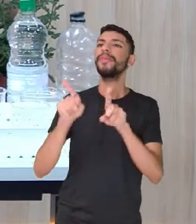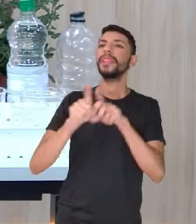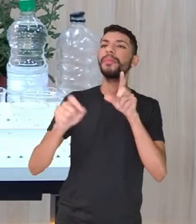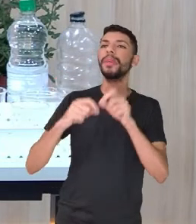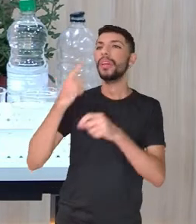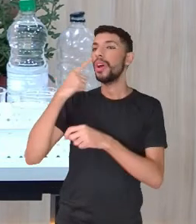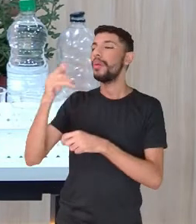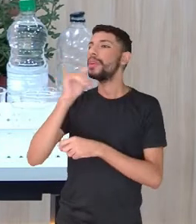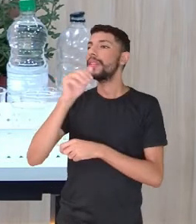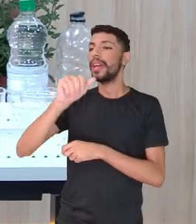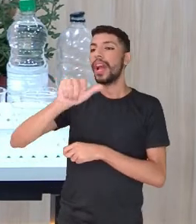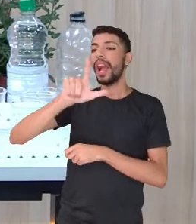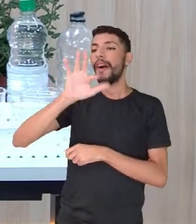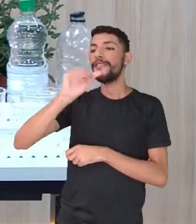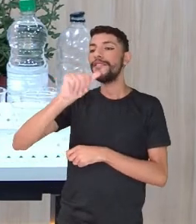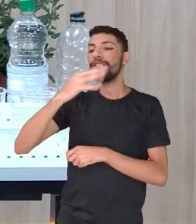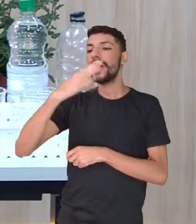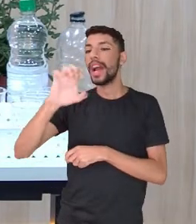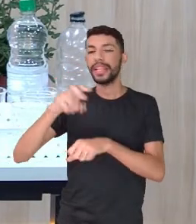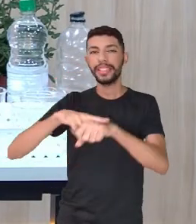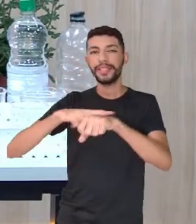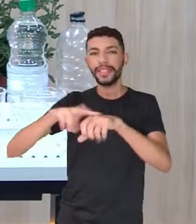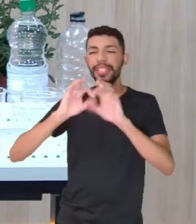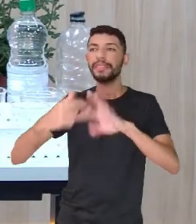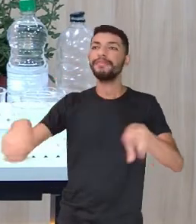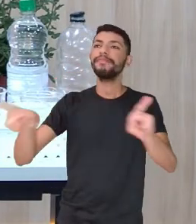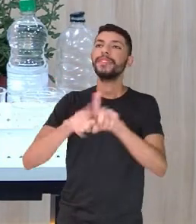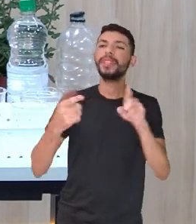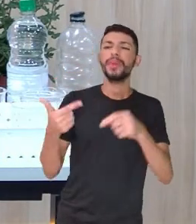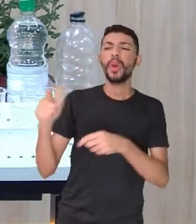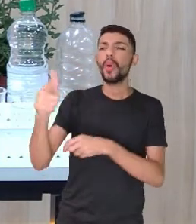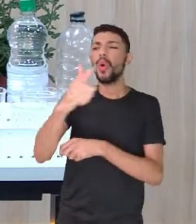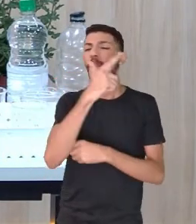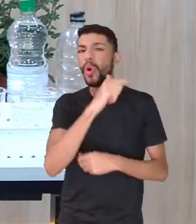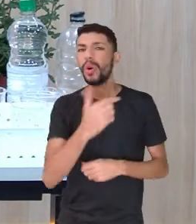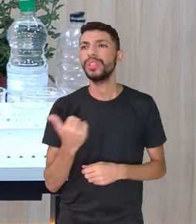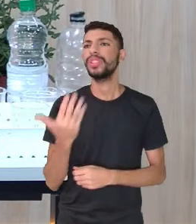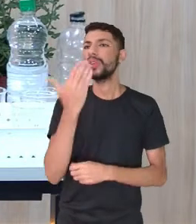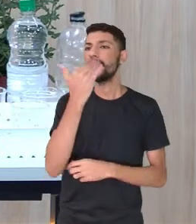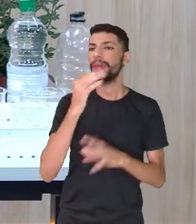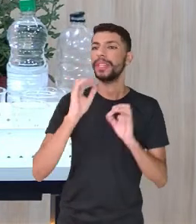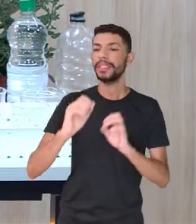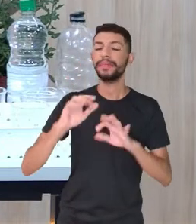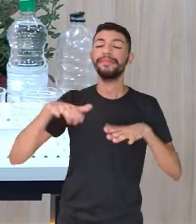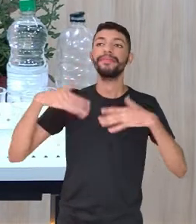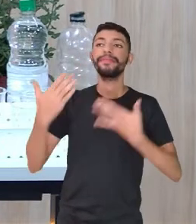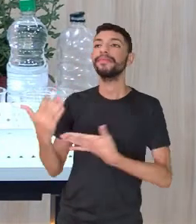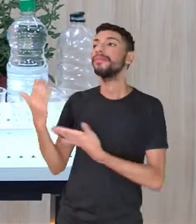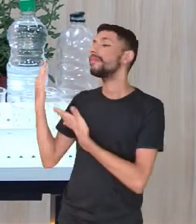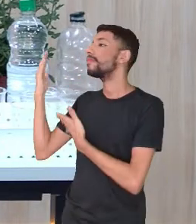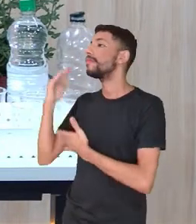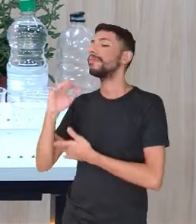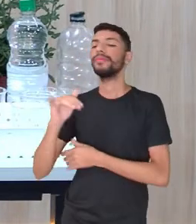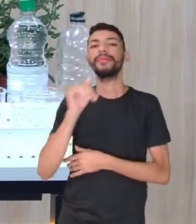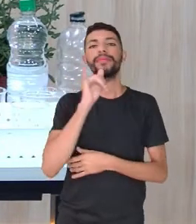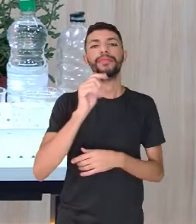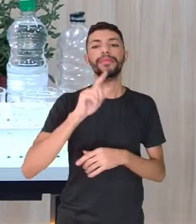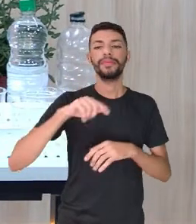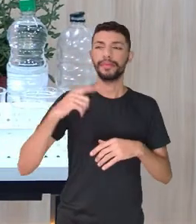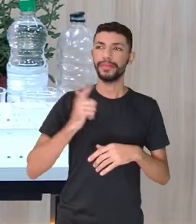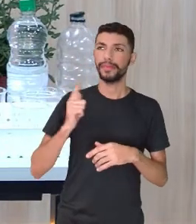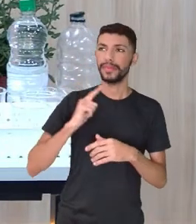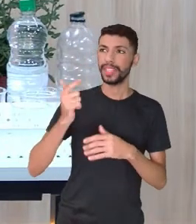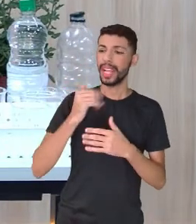folhas aí, olha, ricas em água e outros alimentos mais. Então, quando a gente está com esse alimento, principalmente in natura,